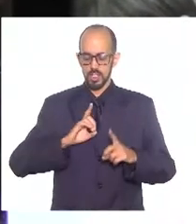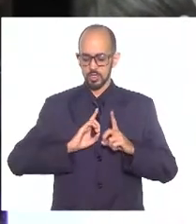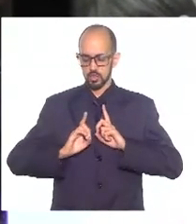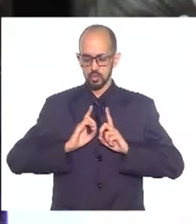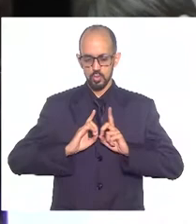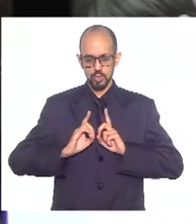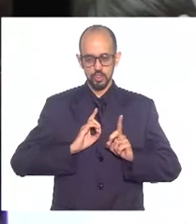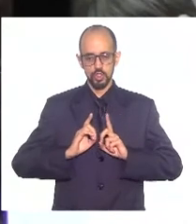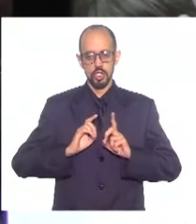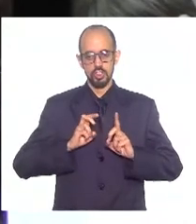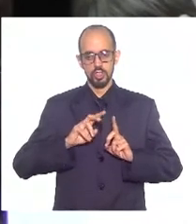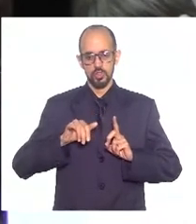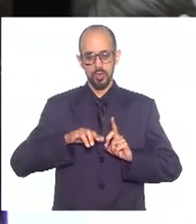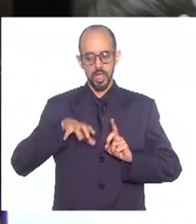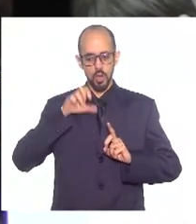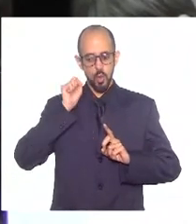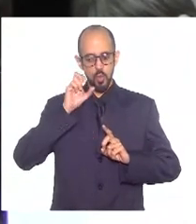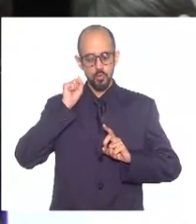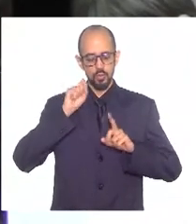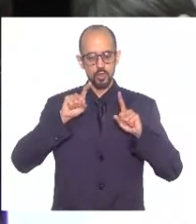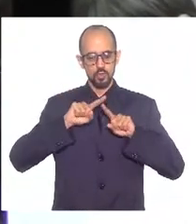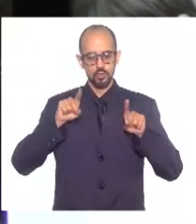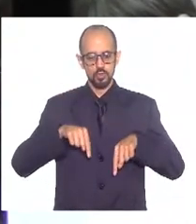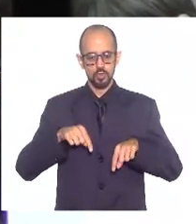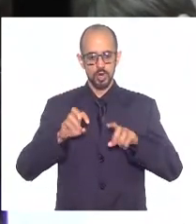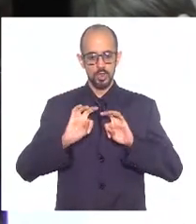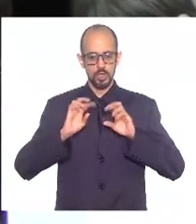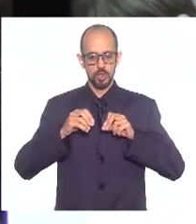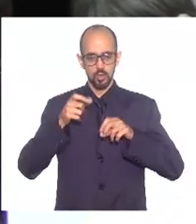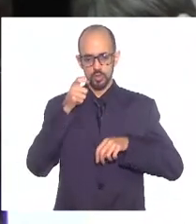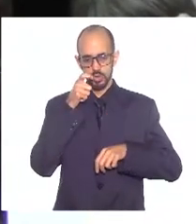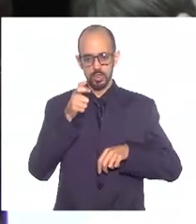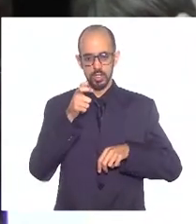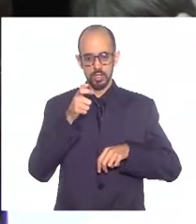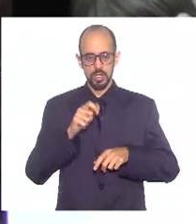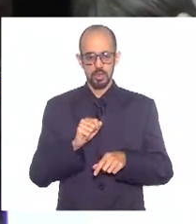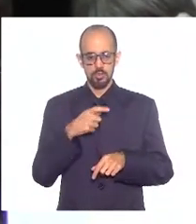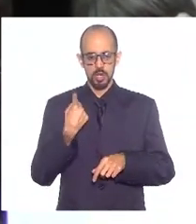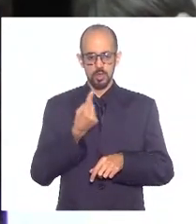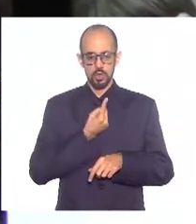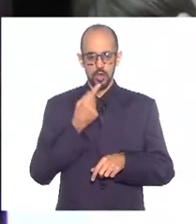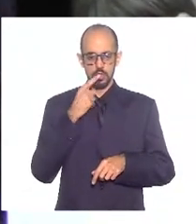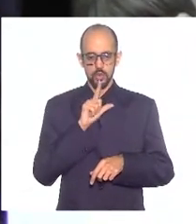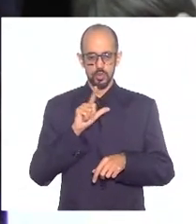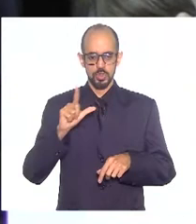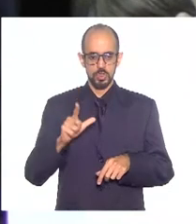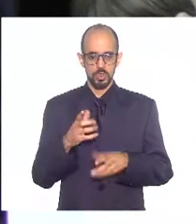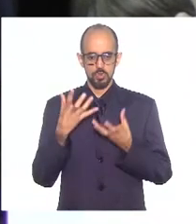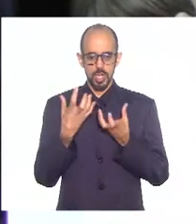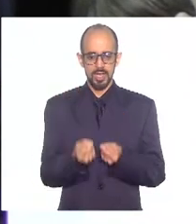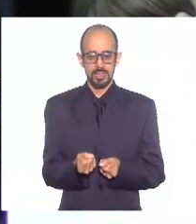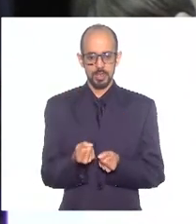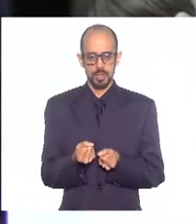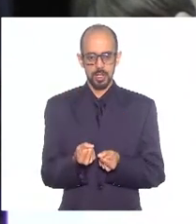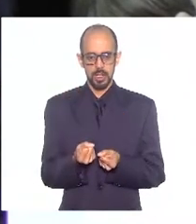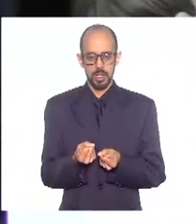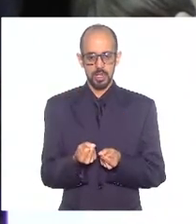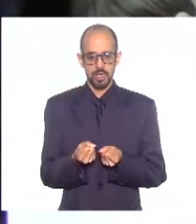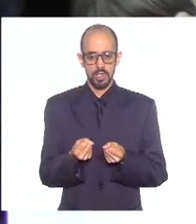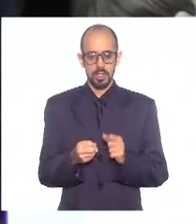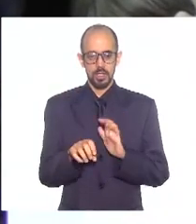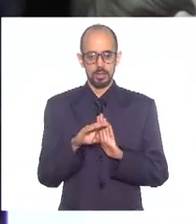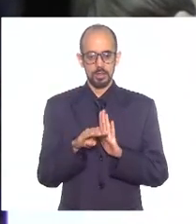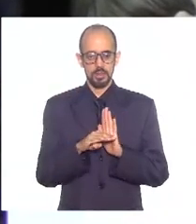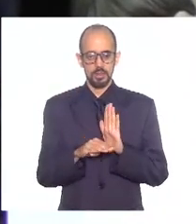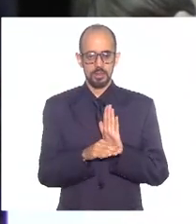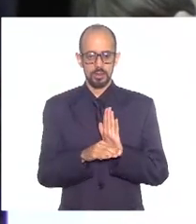vamos ouvir os servidores, vamos ouvir todos os interessados, para que a gente possa aderir a esse regime, fazer